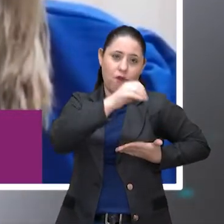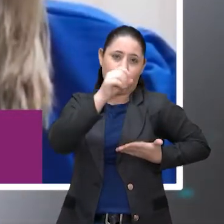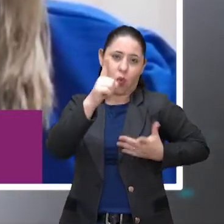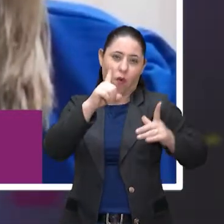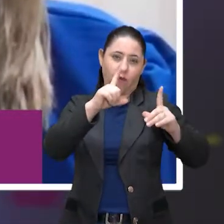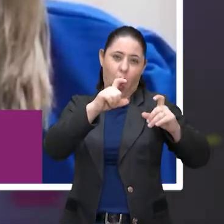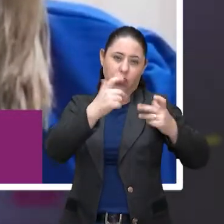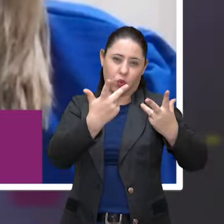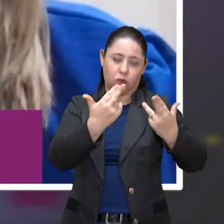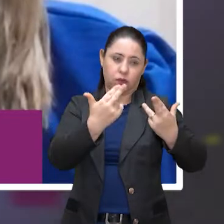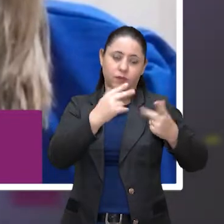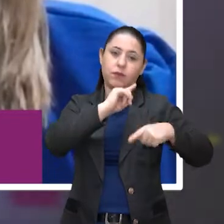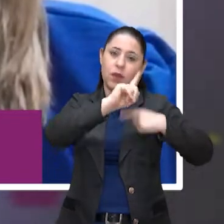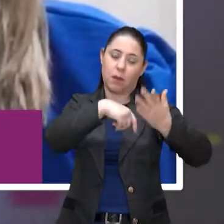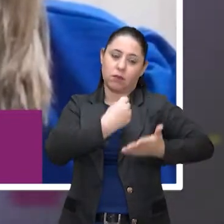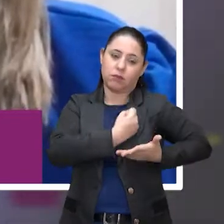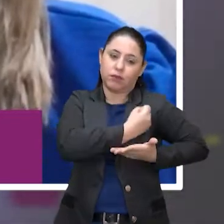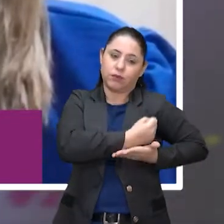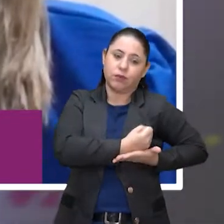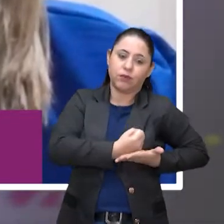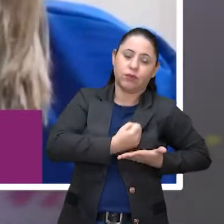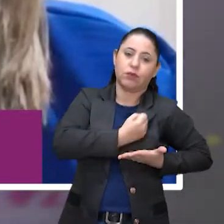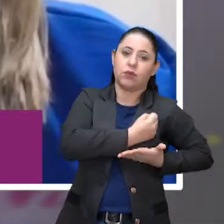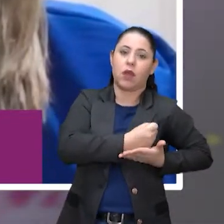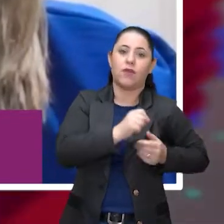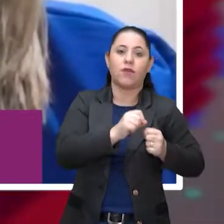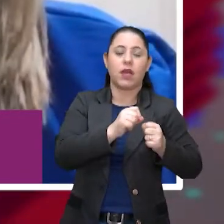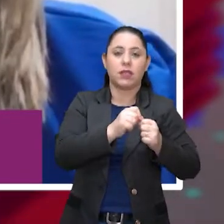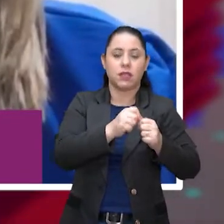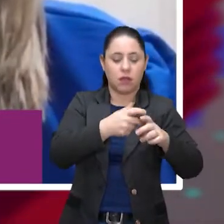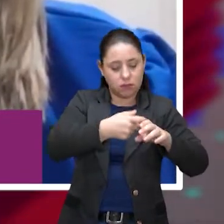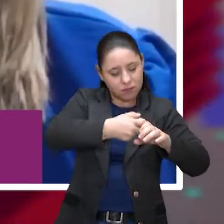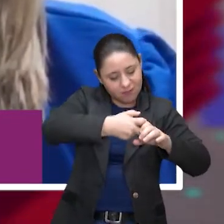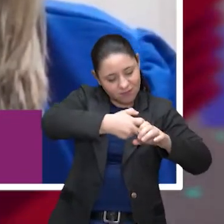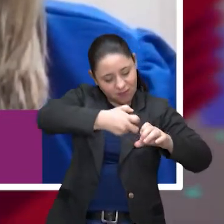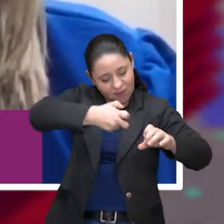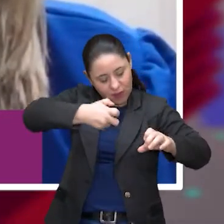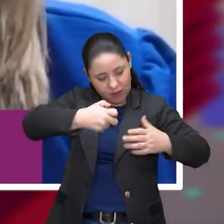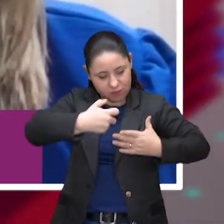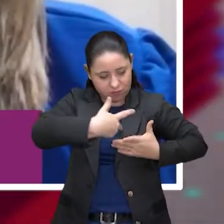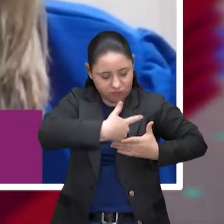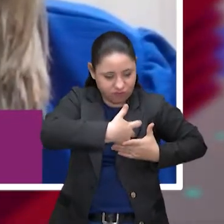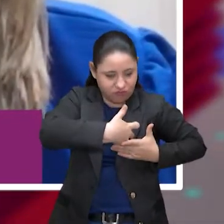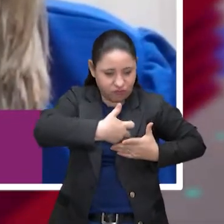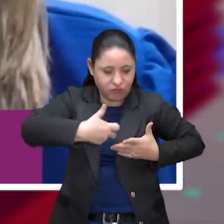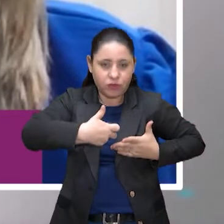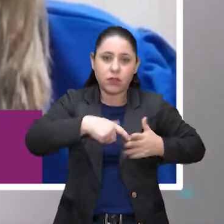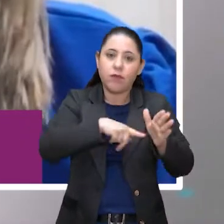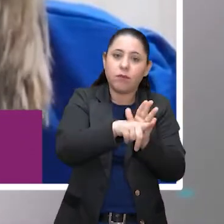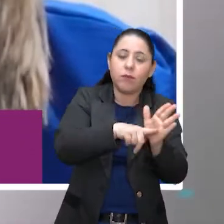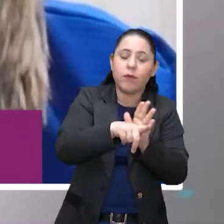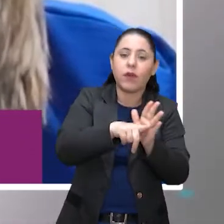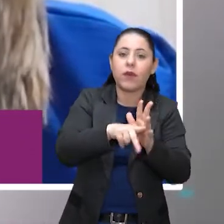de ultrassom, seguido ou não de biópsia, porque vai depender do tipo do